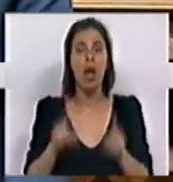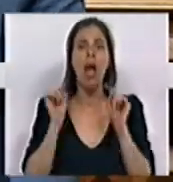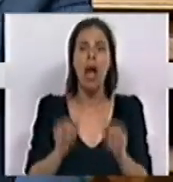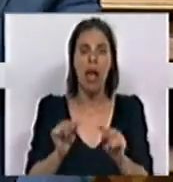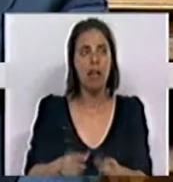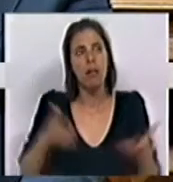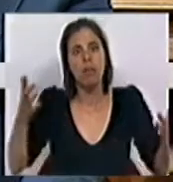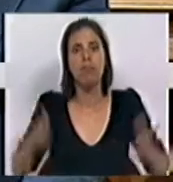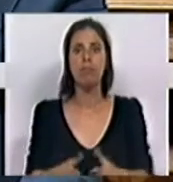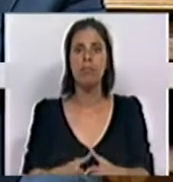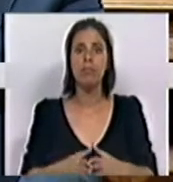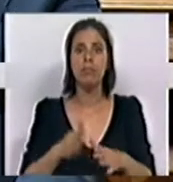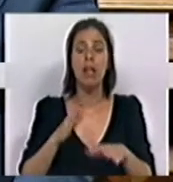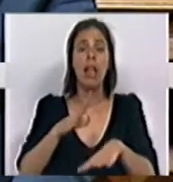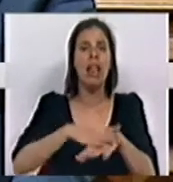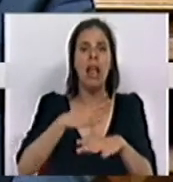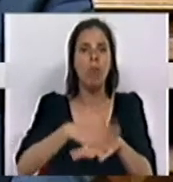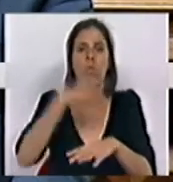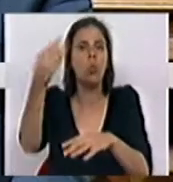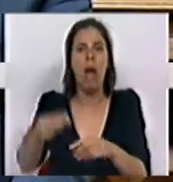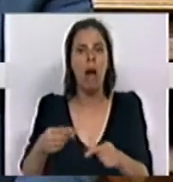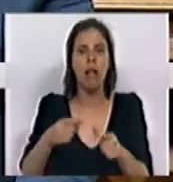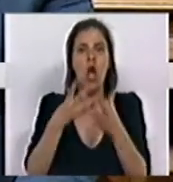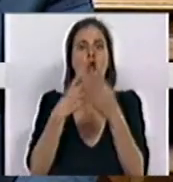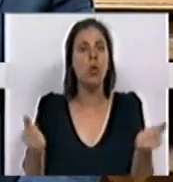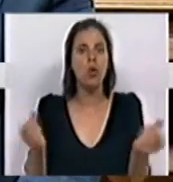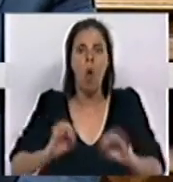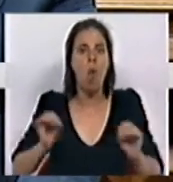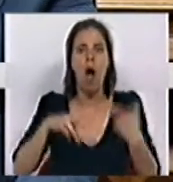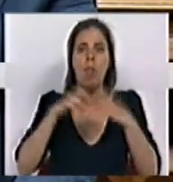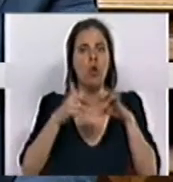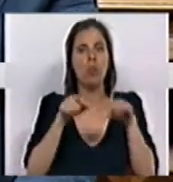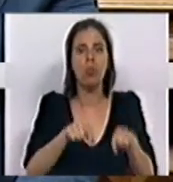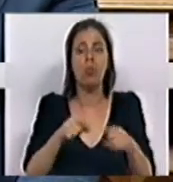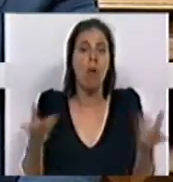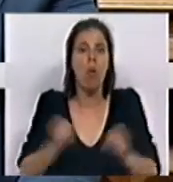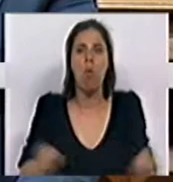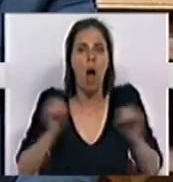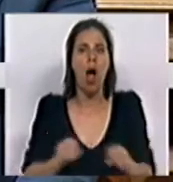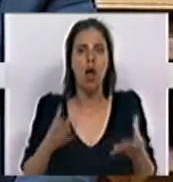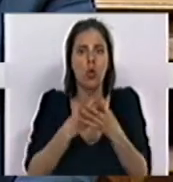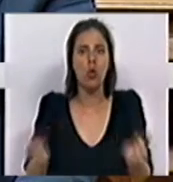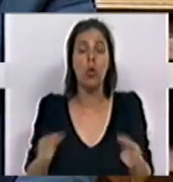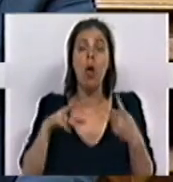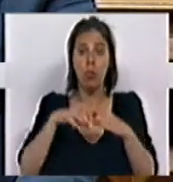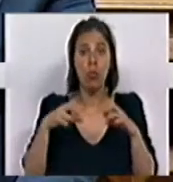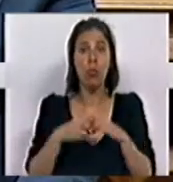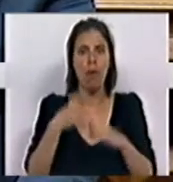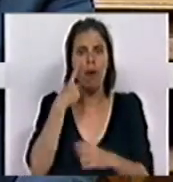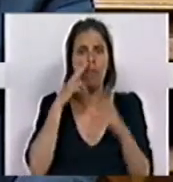para essas tardam muito as soluções para os seus problemas que